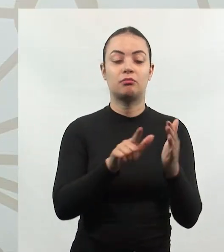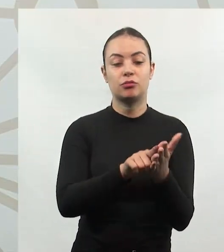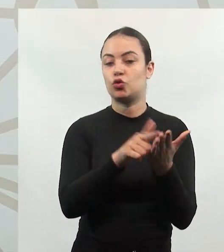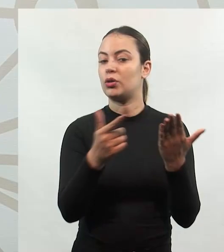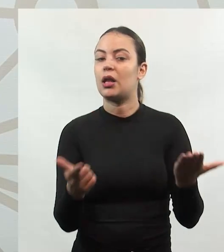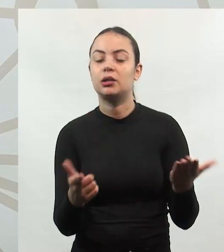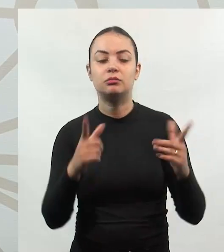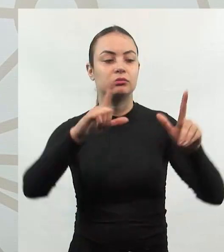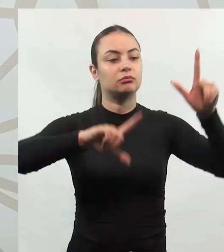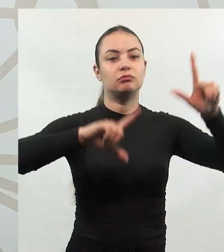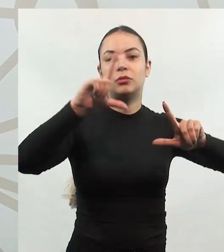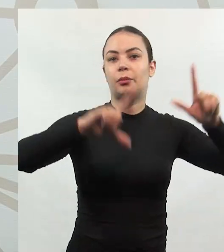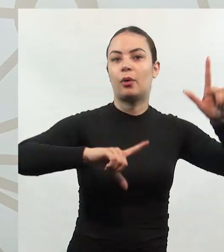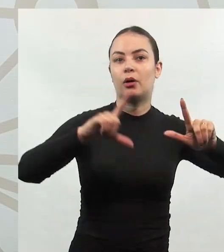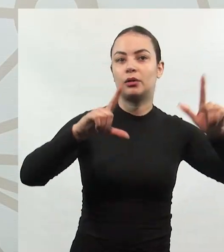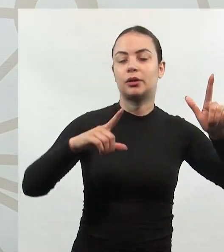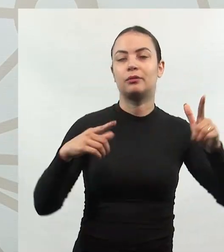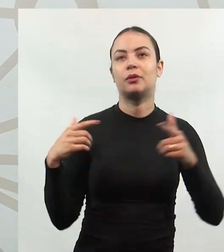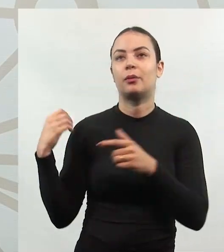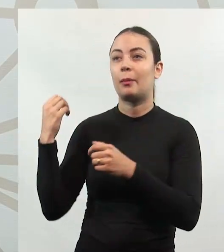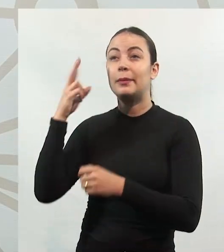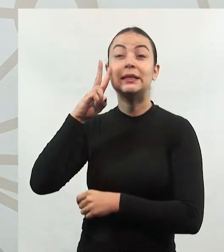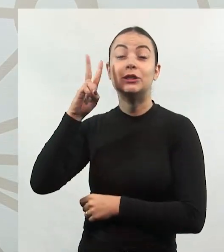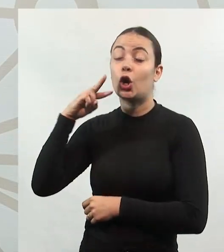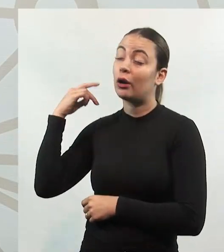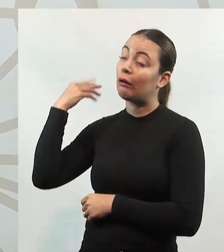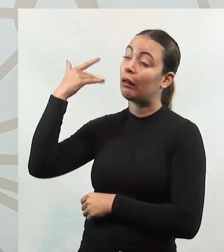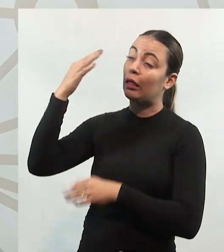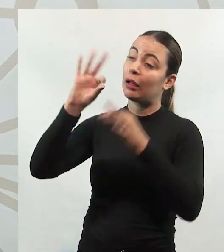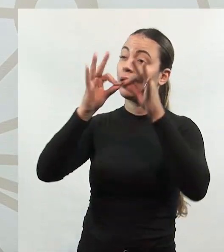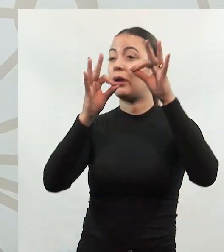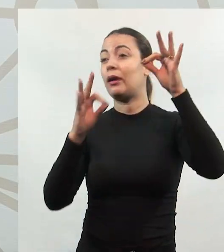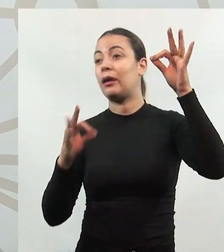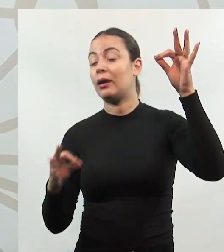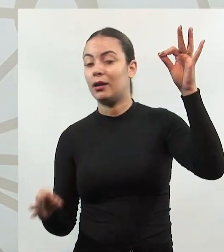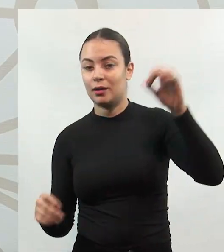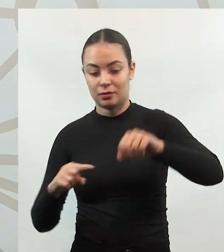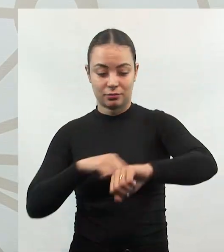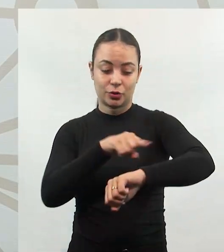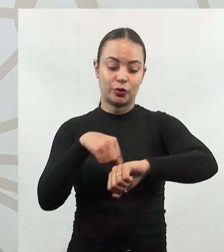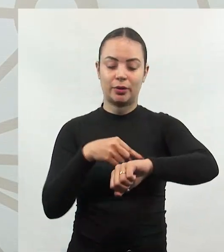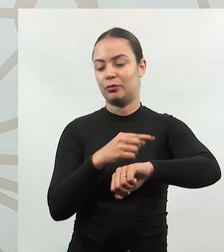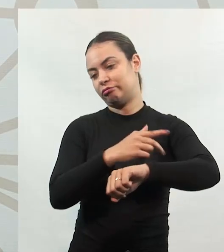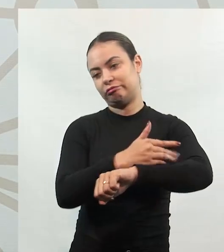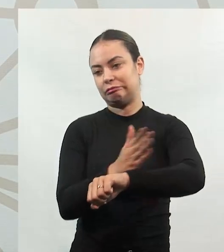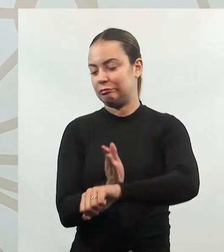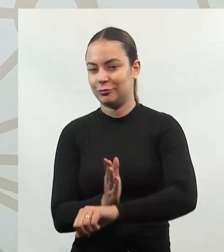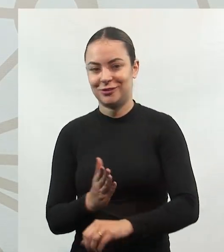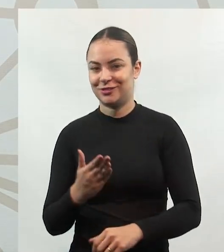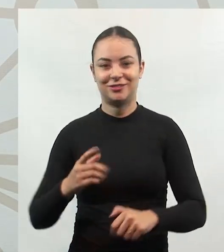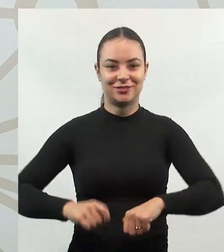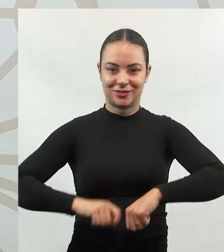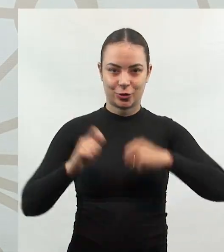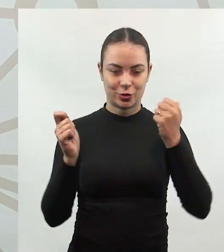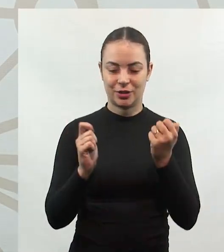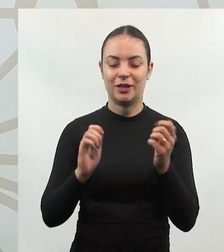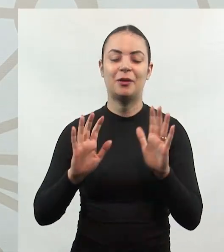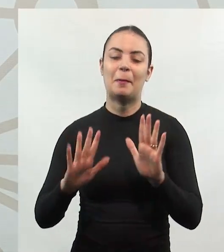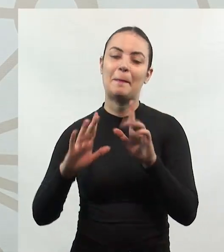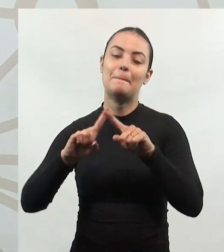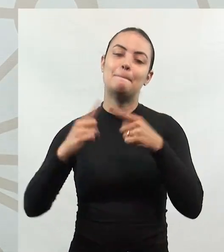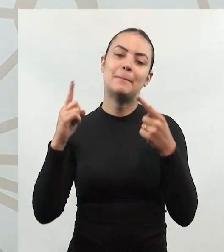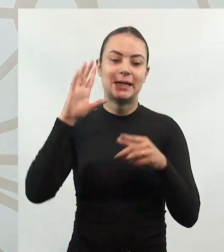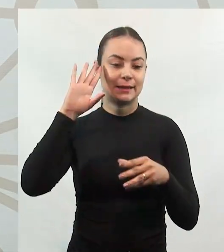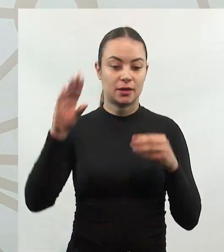Então, eu trabalhava como assistente do procurador federal do órgão, fiquei lá por 4 anos, e